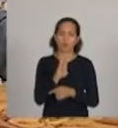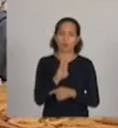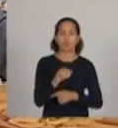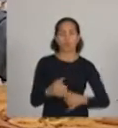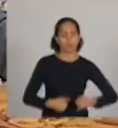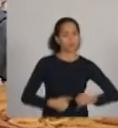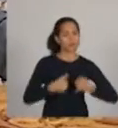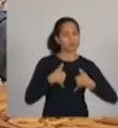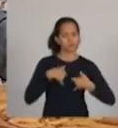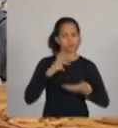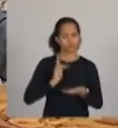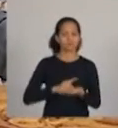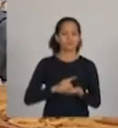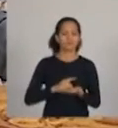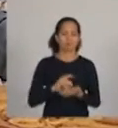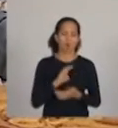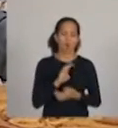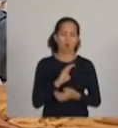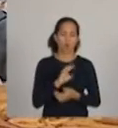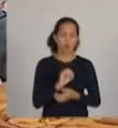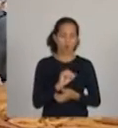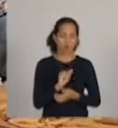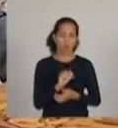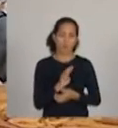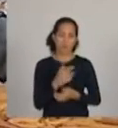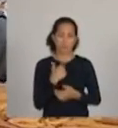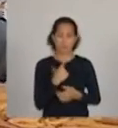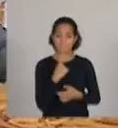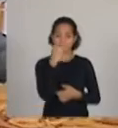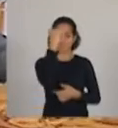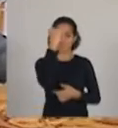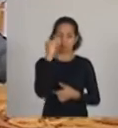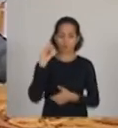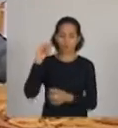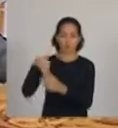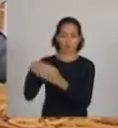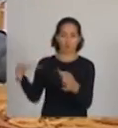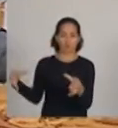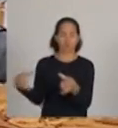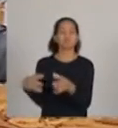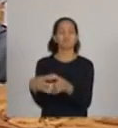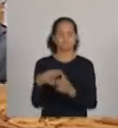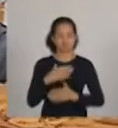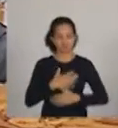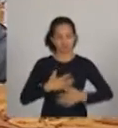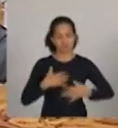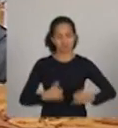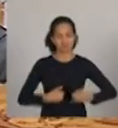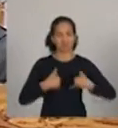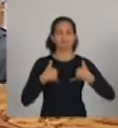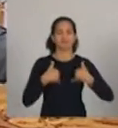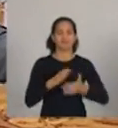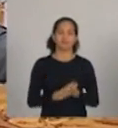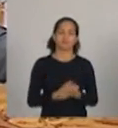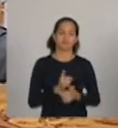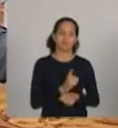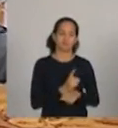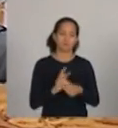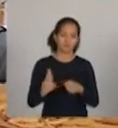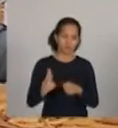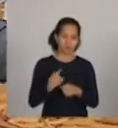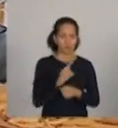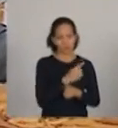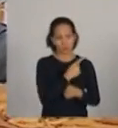em a OAB me escolher também como um dos membros dessa comissão. A doutora Clelinha Vanza